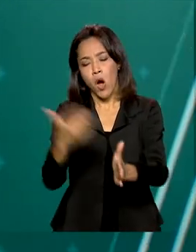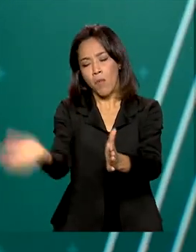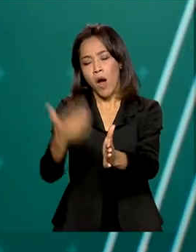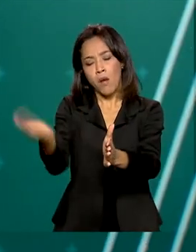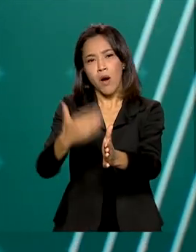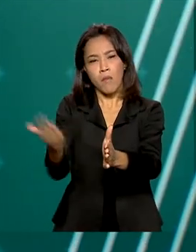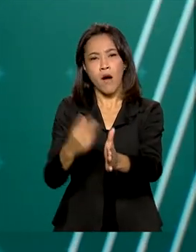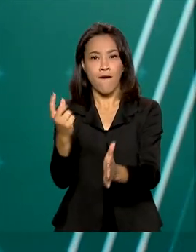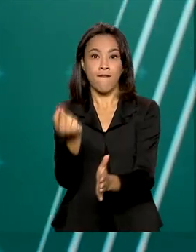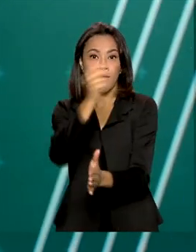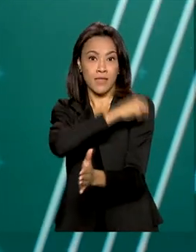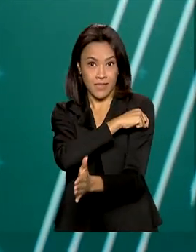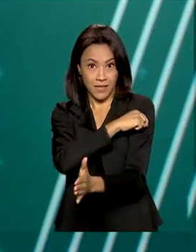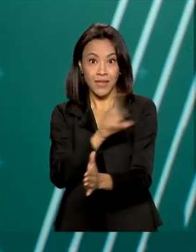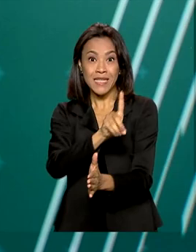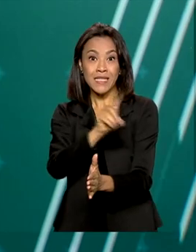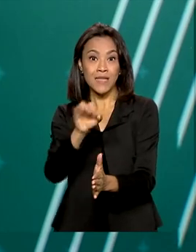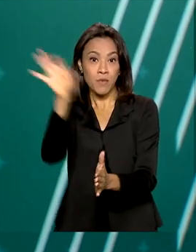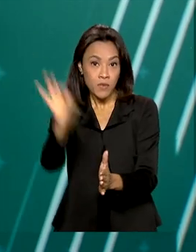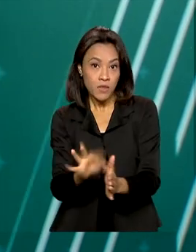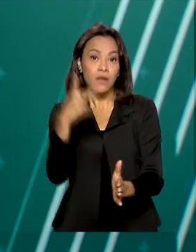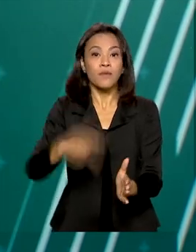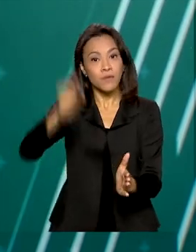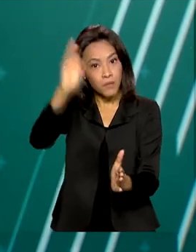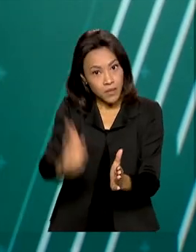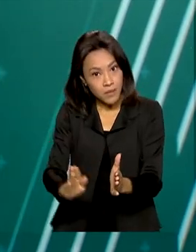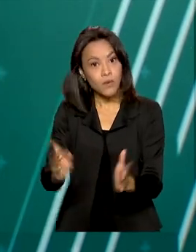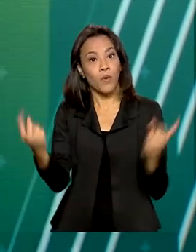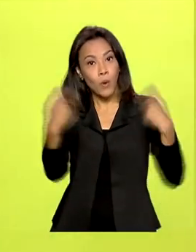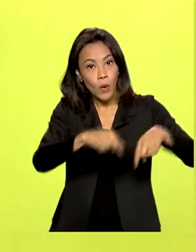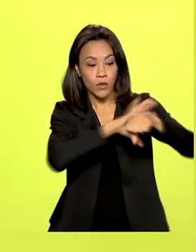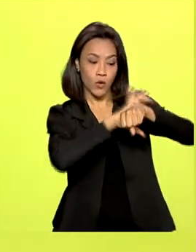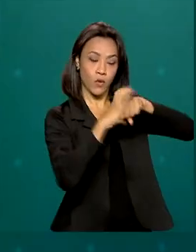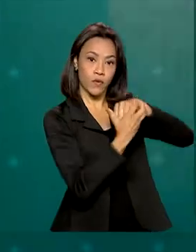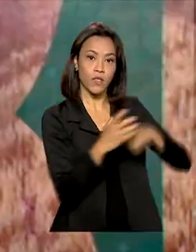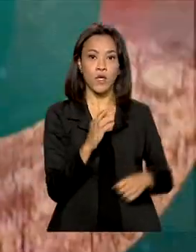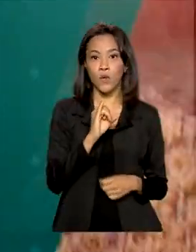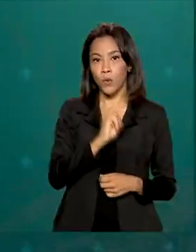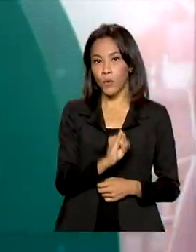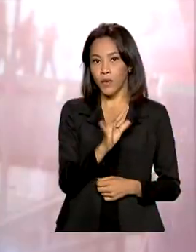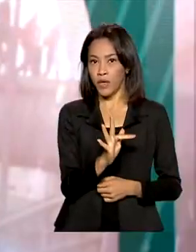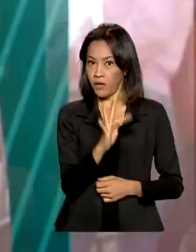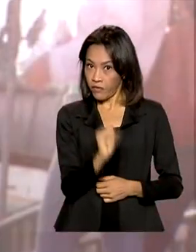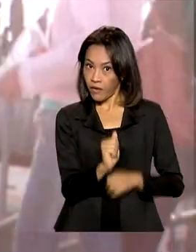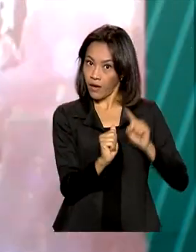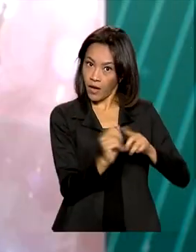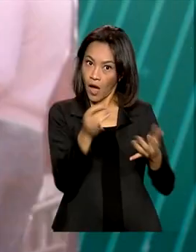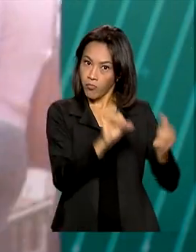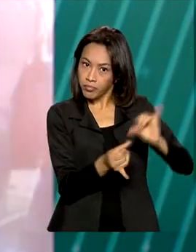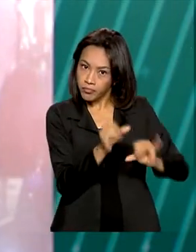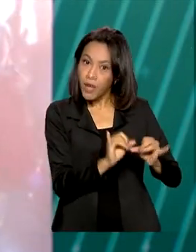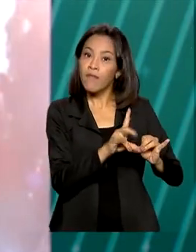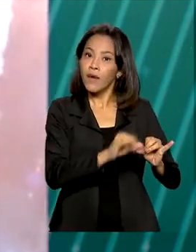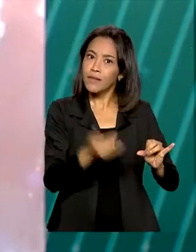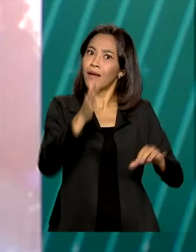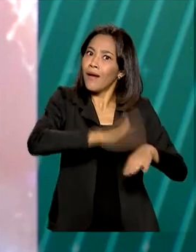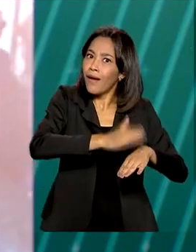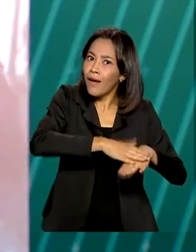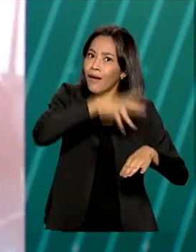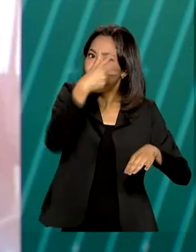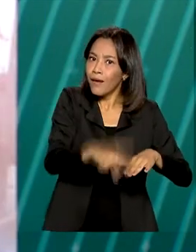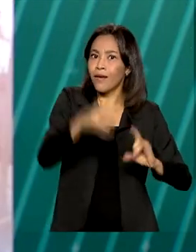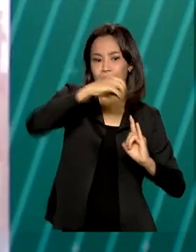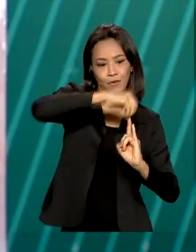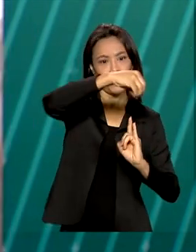vacinas 100% Nacional contra o vídeo 19 with insumo farmacêutico ativo será fabricado pela